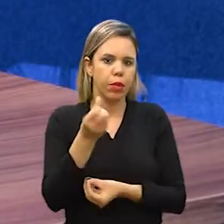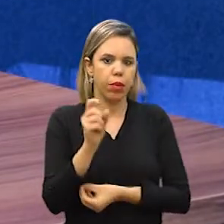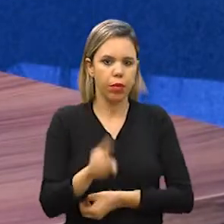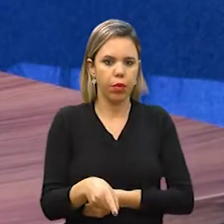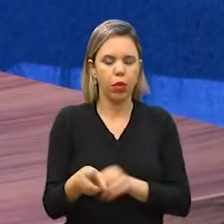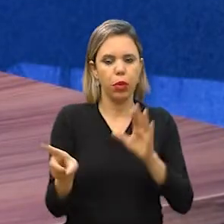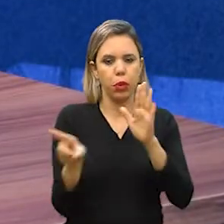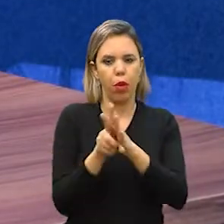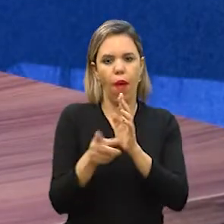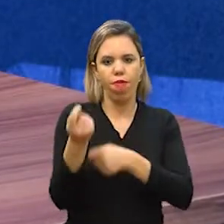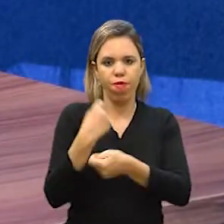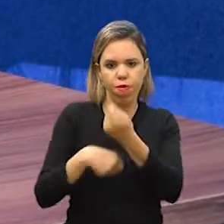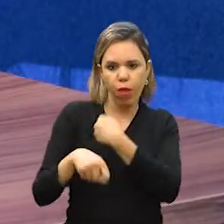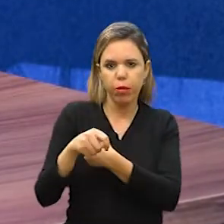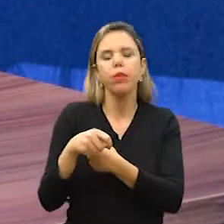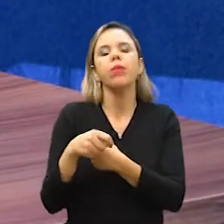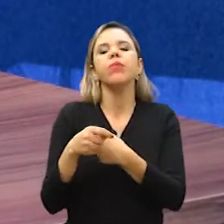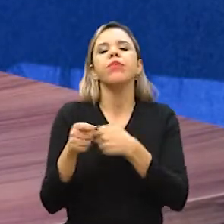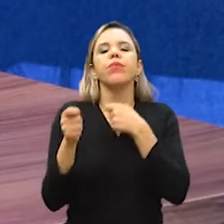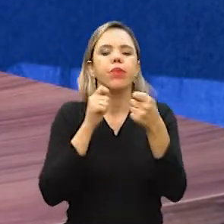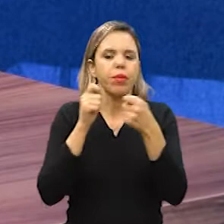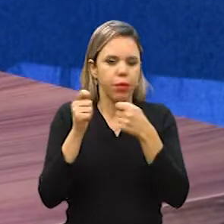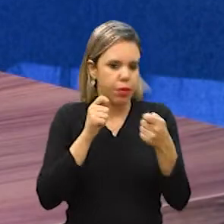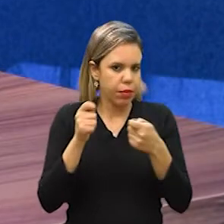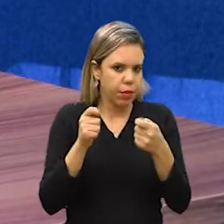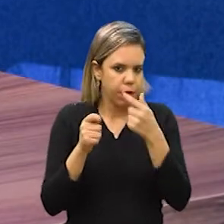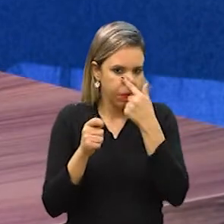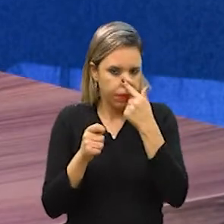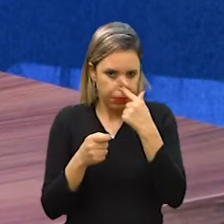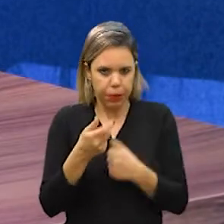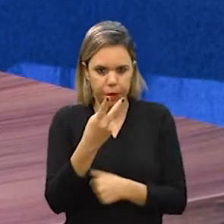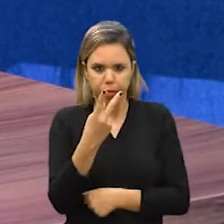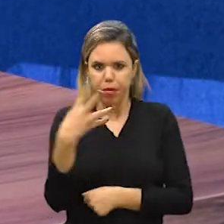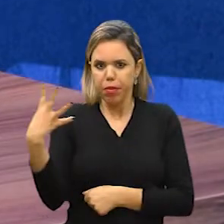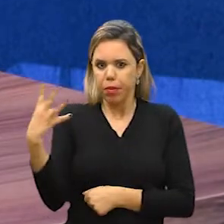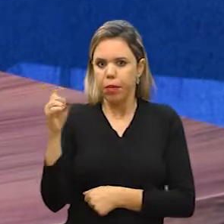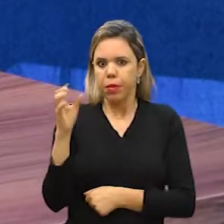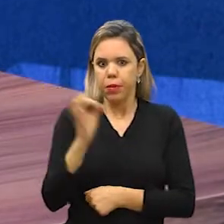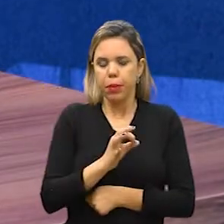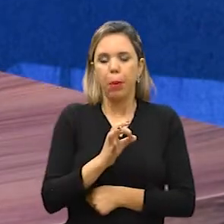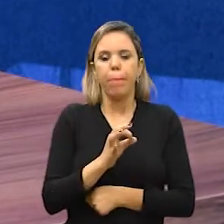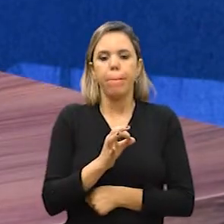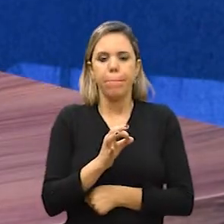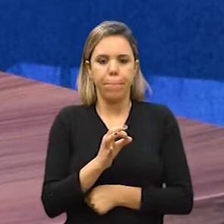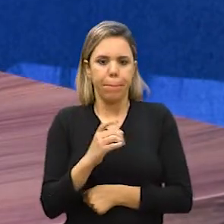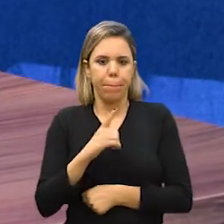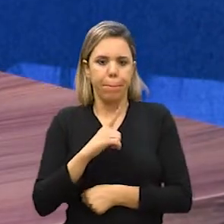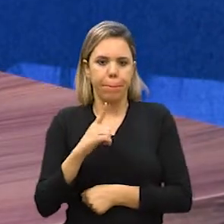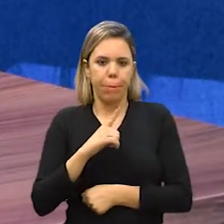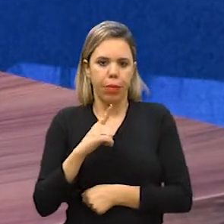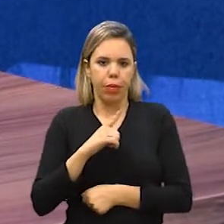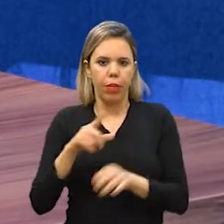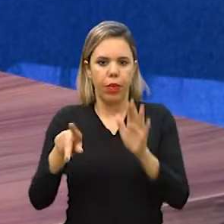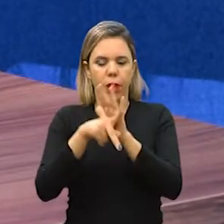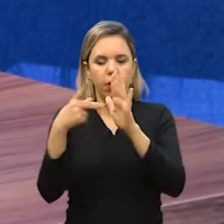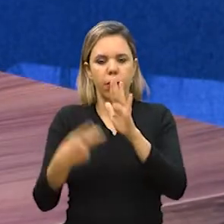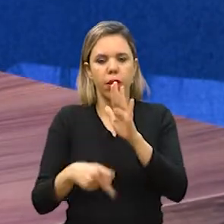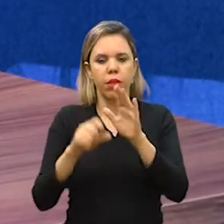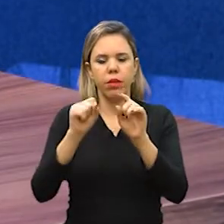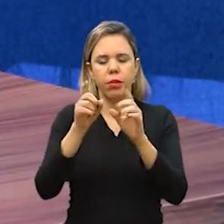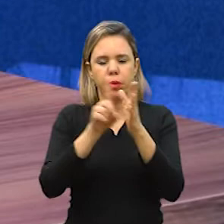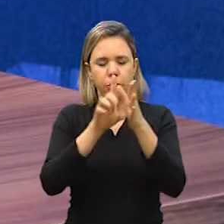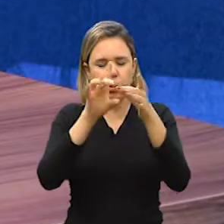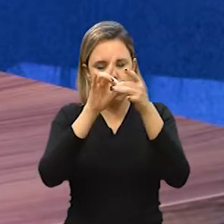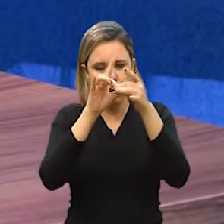os 6 mil donos de negócios que foram entrevistados, quase 24% tinham em seu